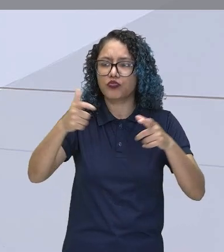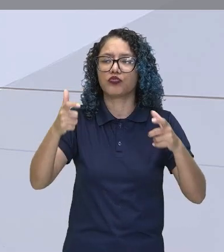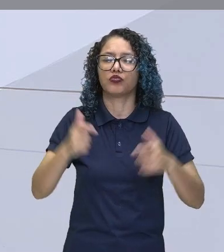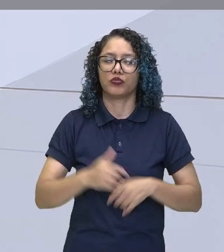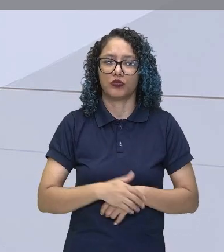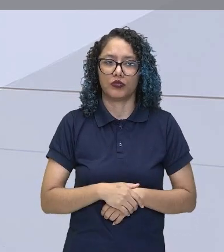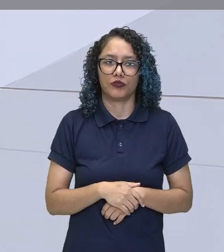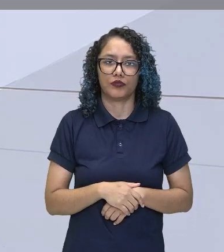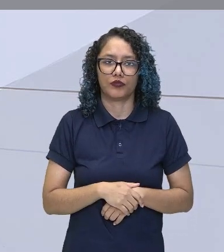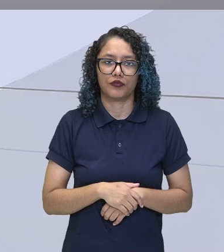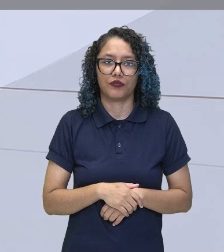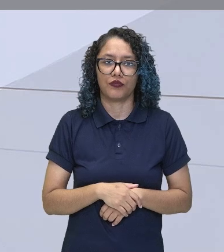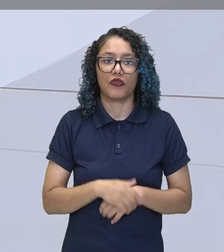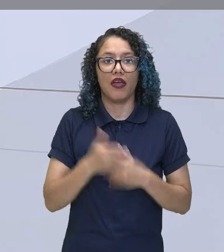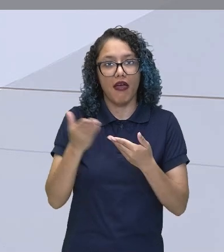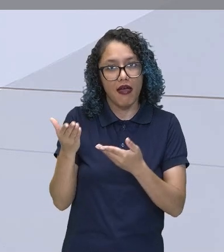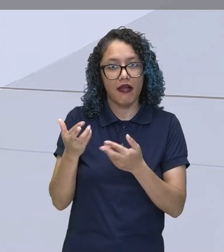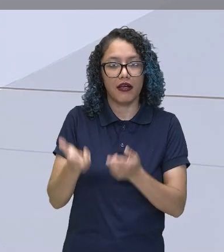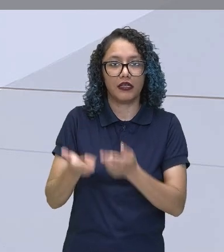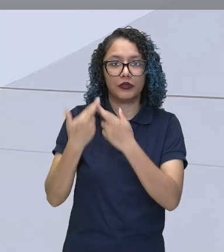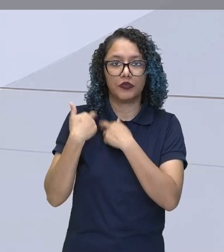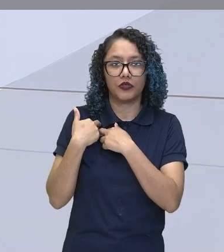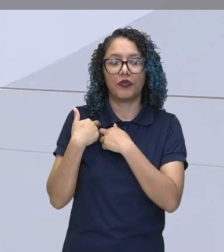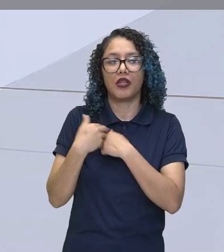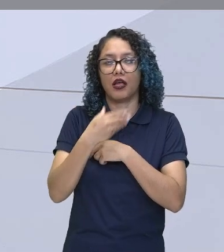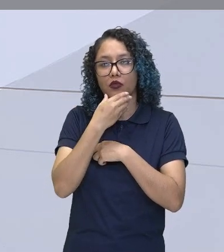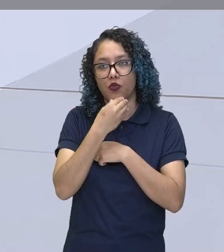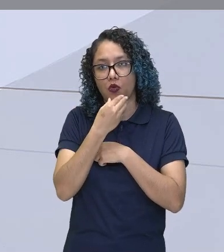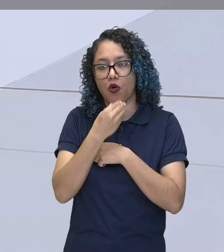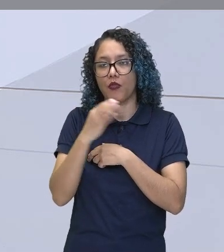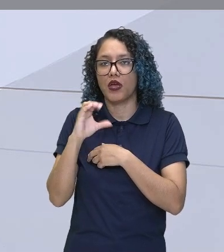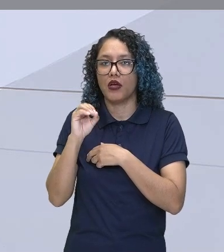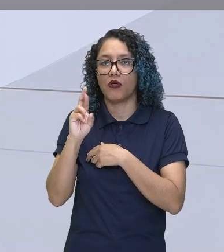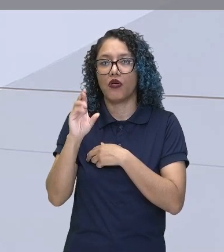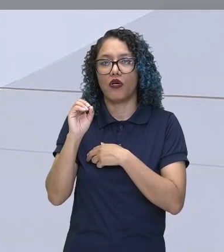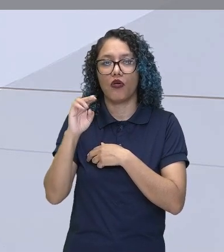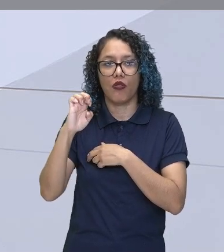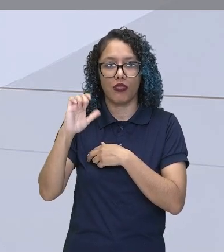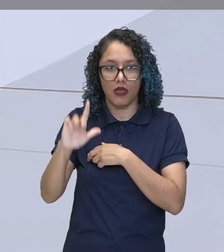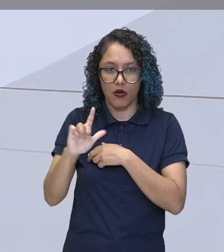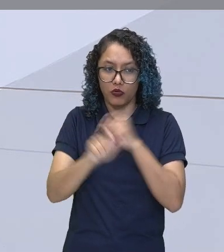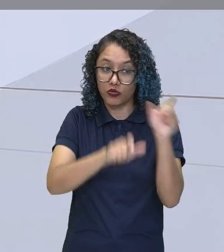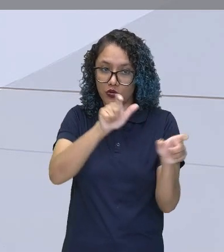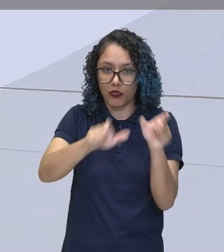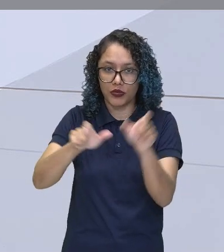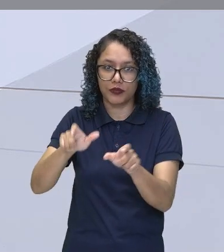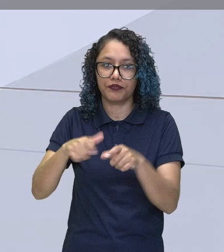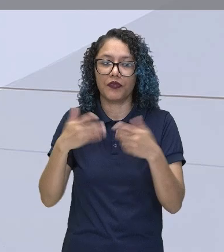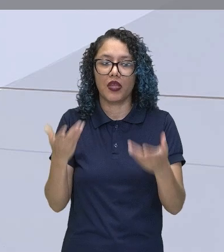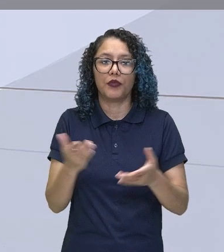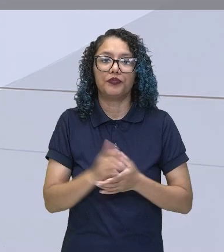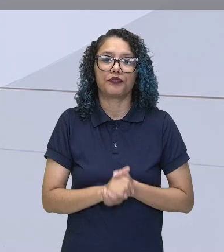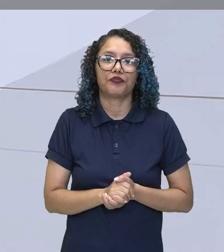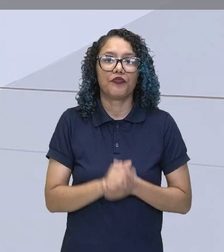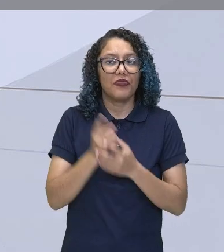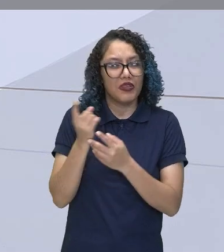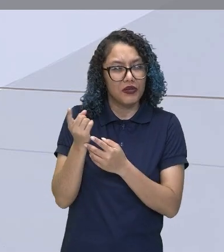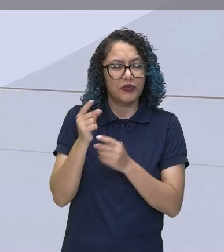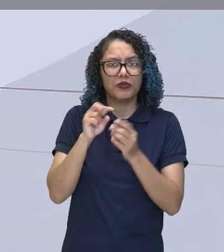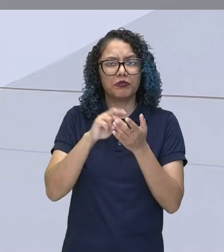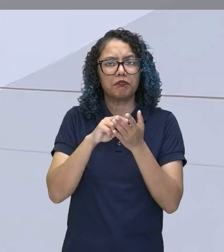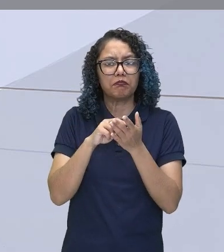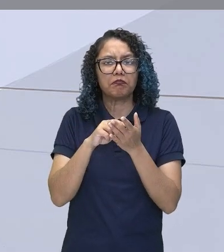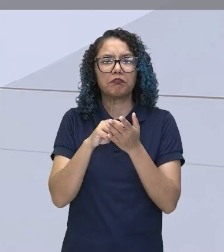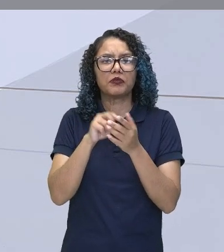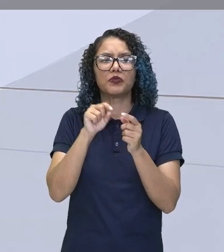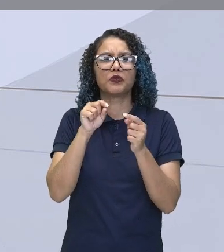O coronel aí, ele tinha uma função política importante. O coronelismo ele é um sistema